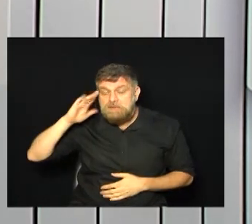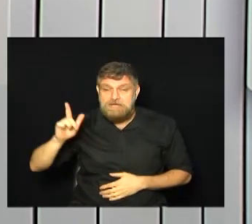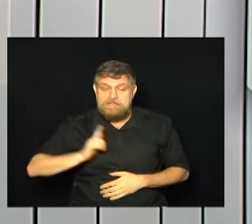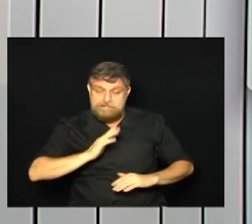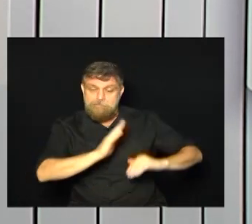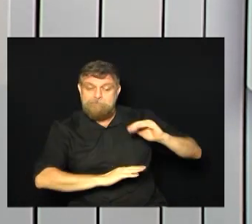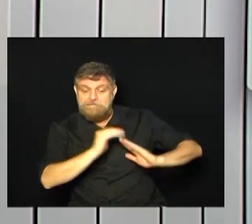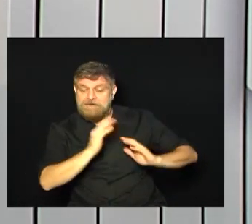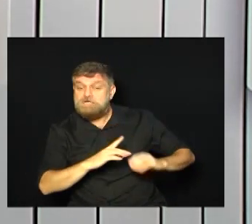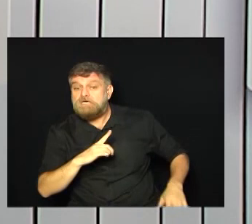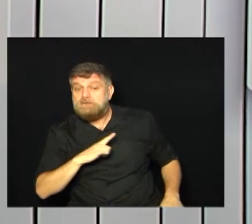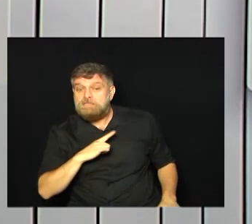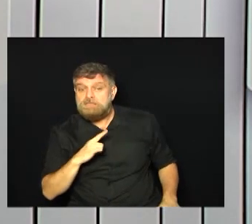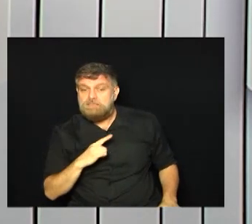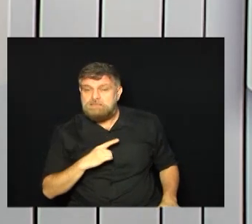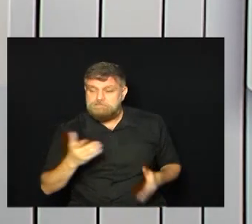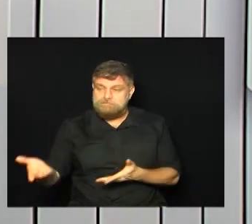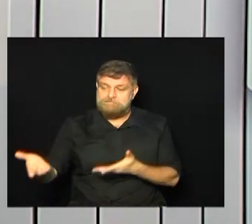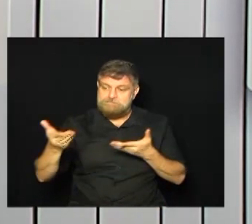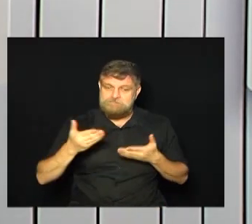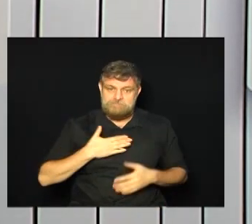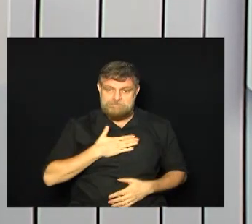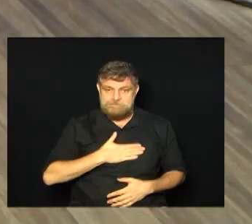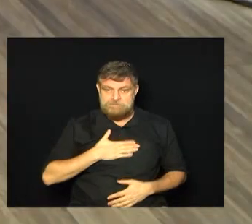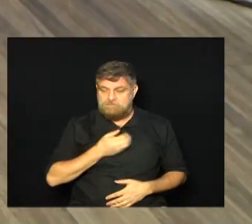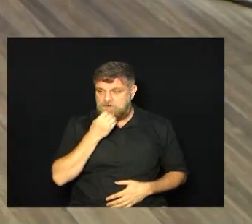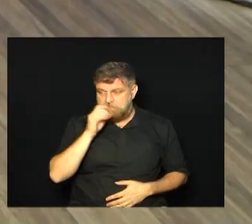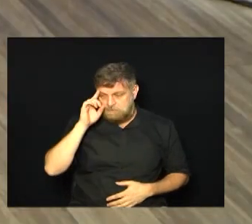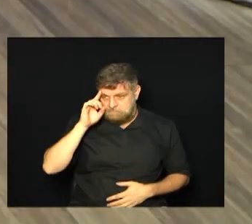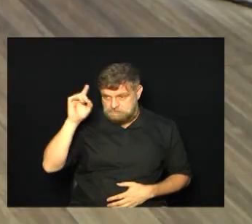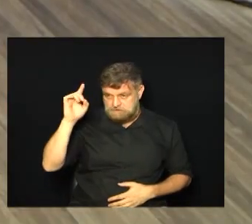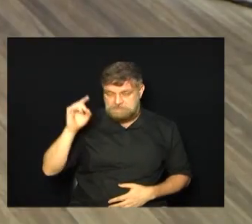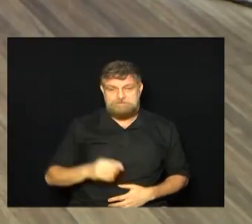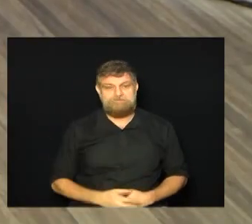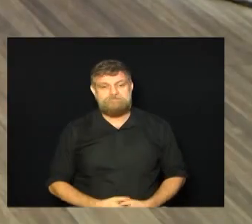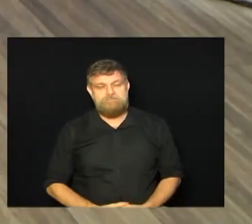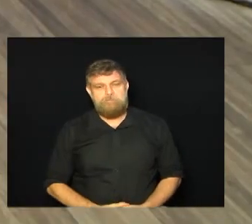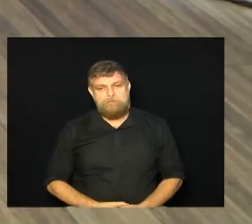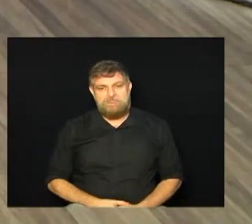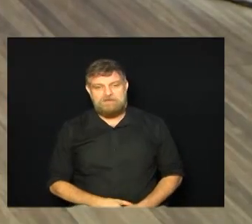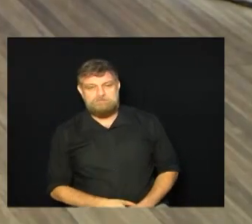parte prática também. Seja bem-vinda mais uma vez e bom dia, Tainá.